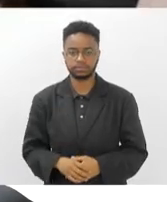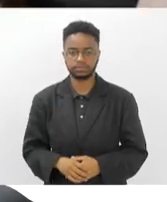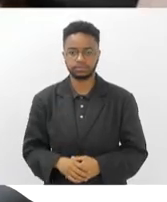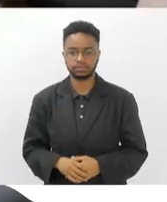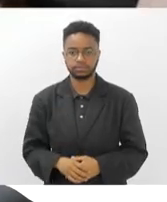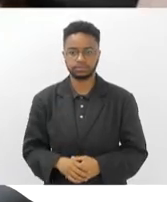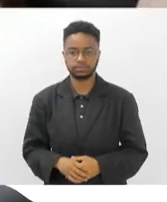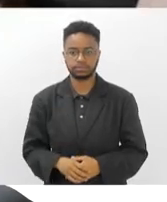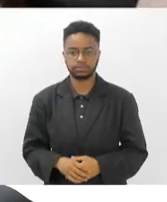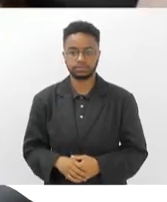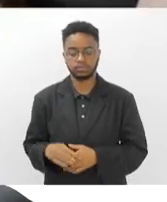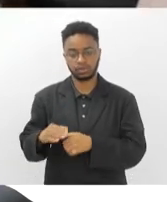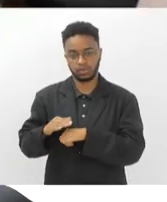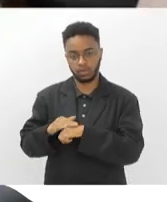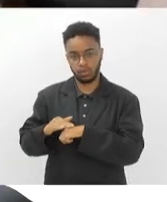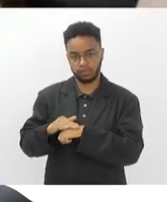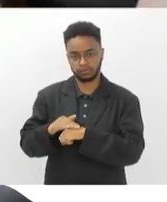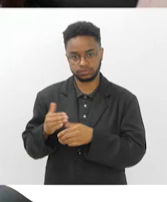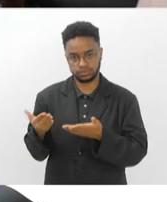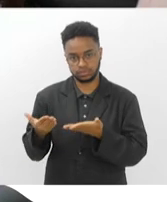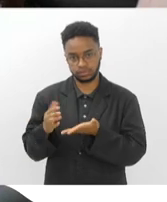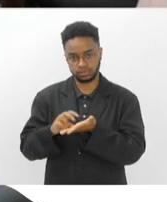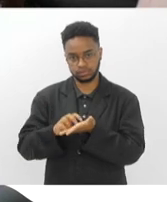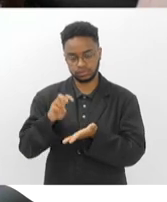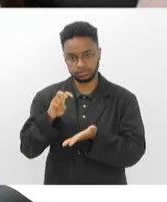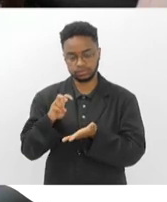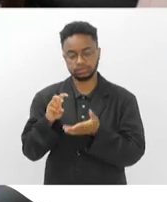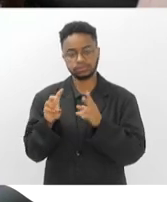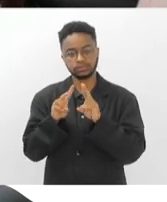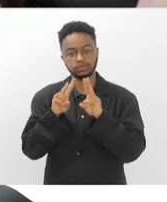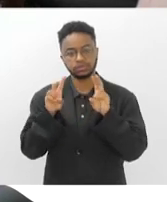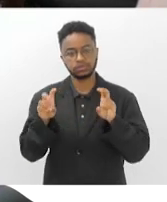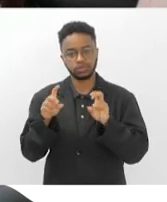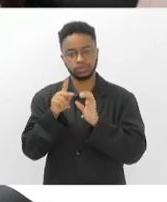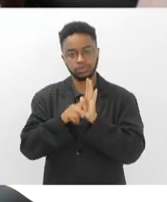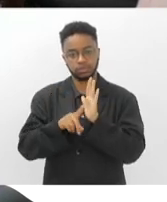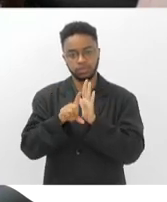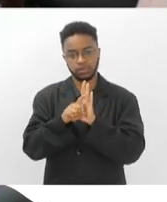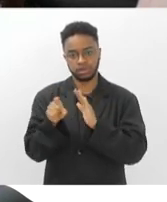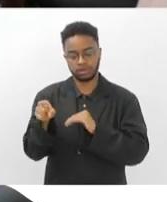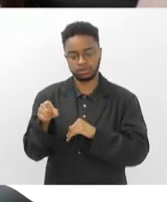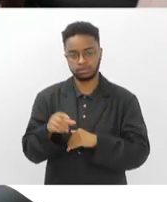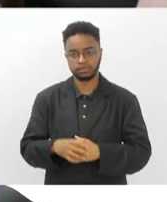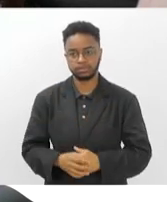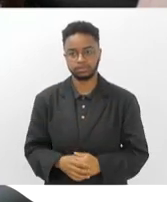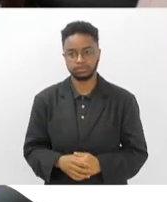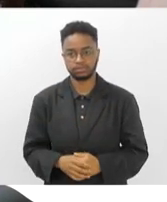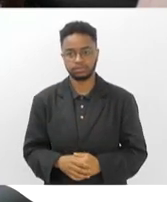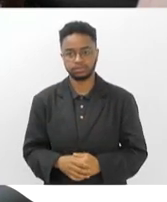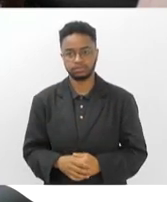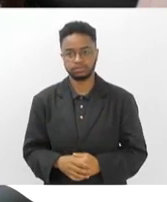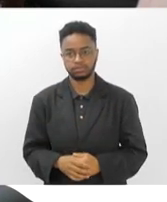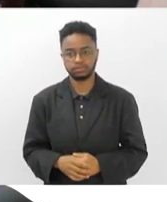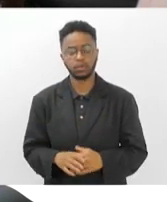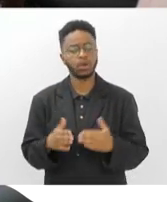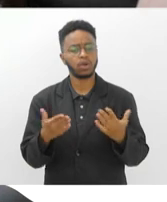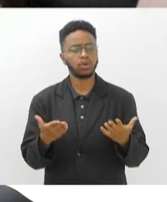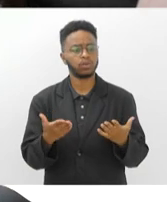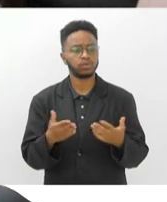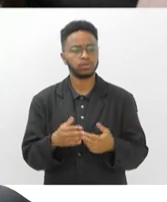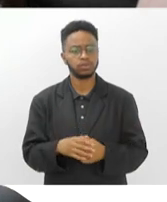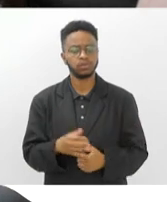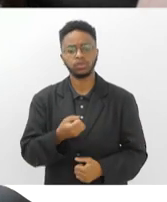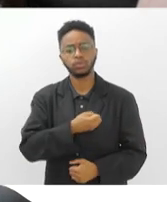conversamos pela manhã sobre esse projeto. Desculpe, deputado, qual projeto? O